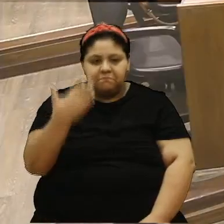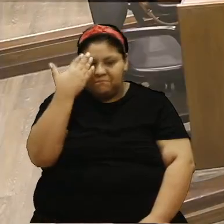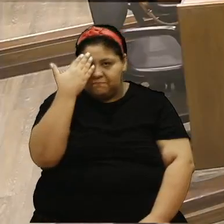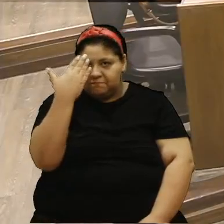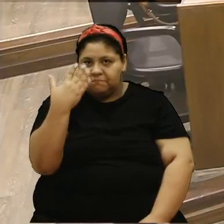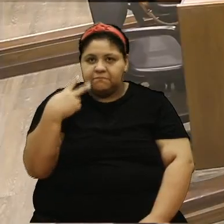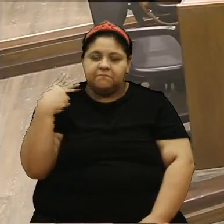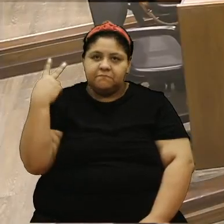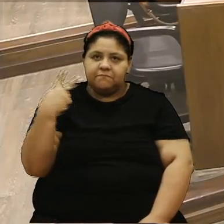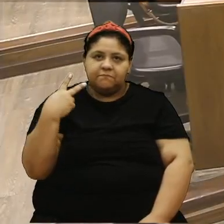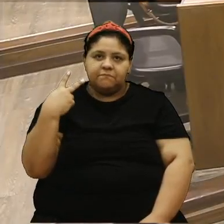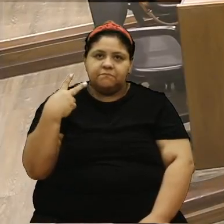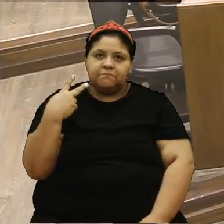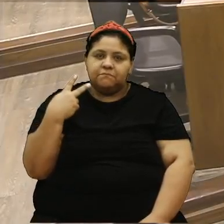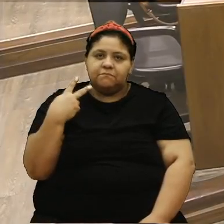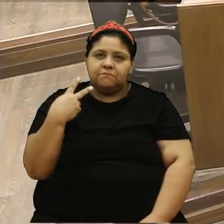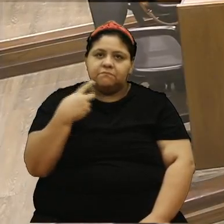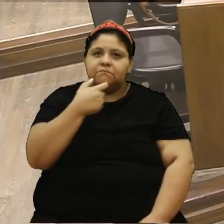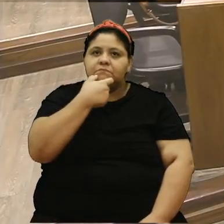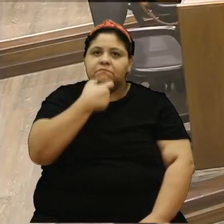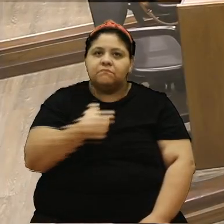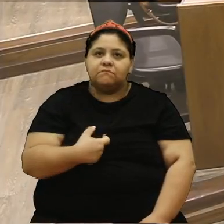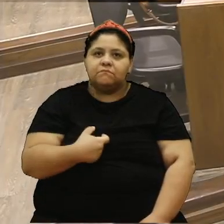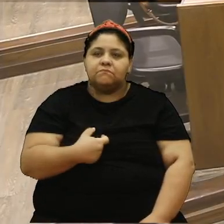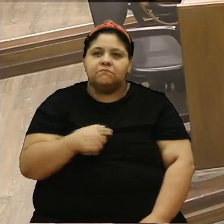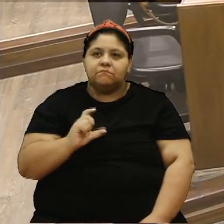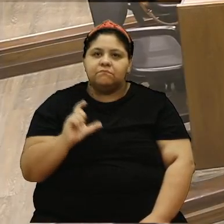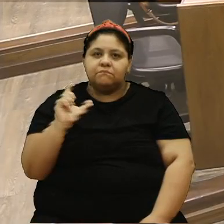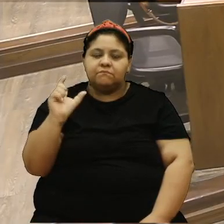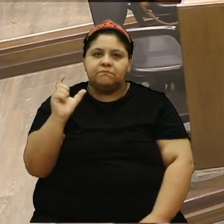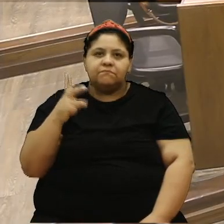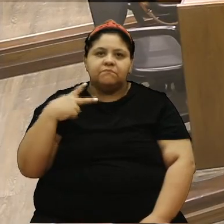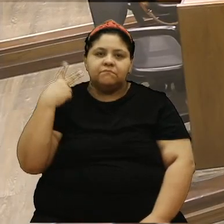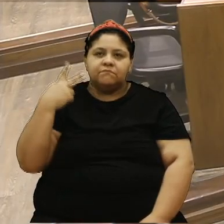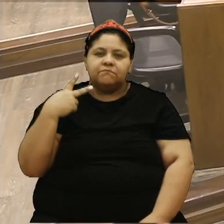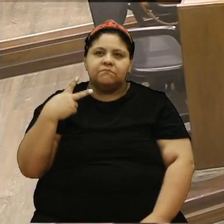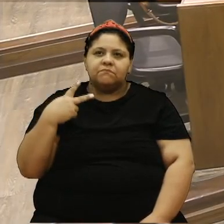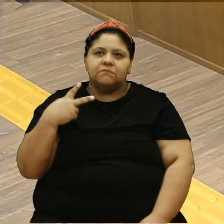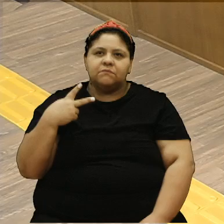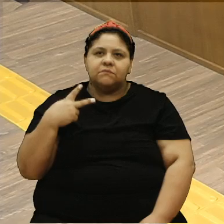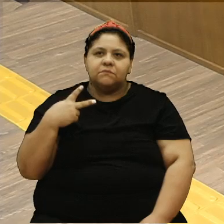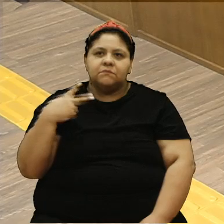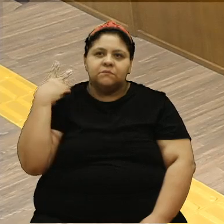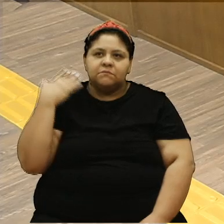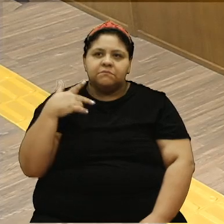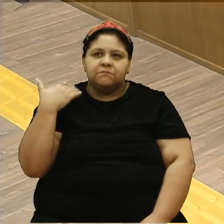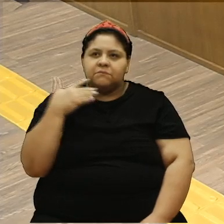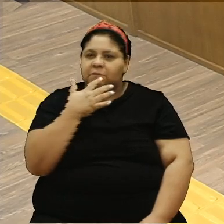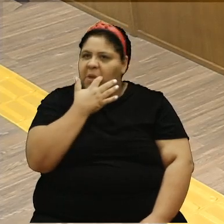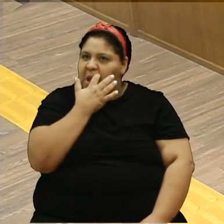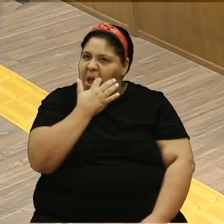Obrigado, vereador Cristiano Becker. Com a palavra, a vereadora Andressa Marques.